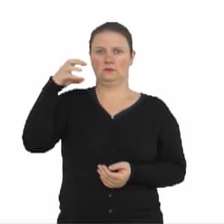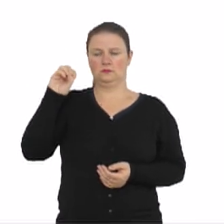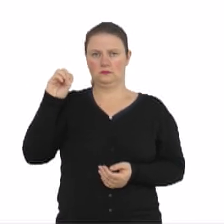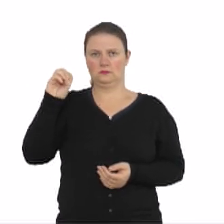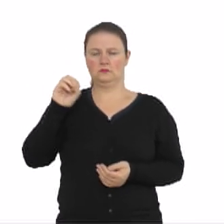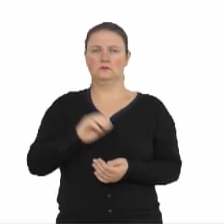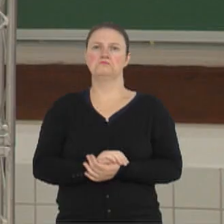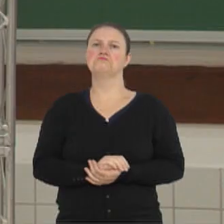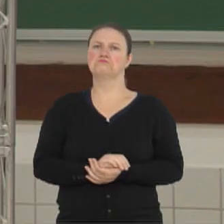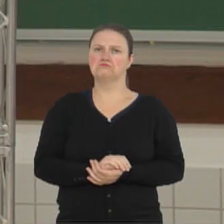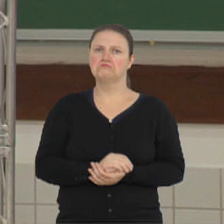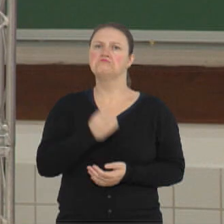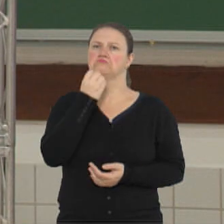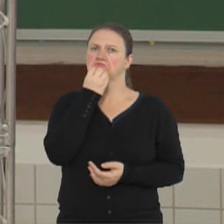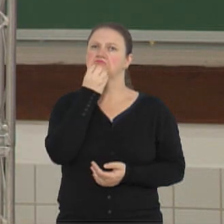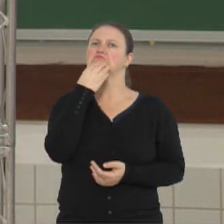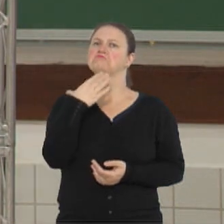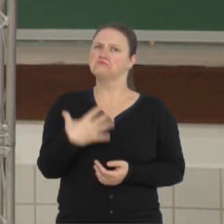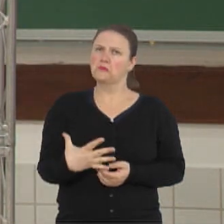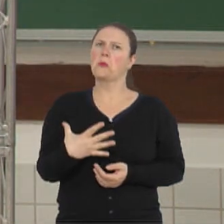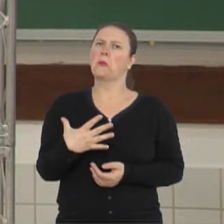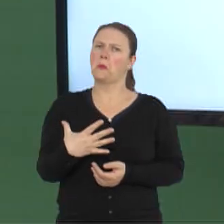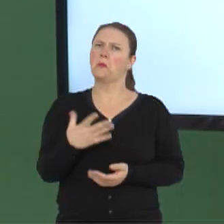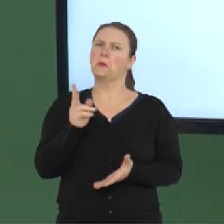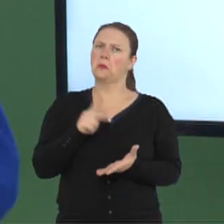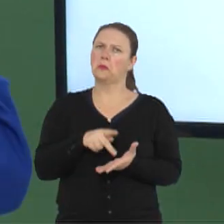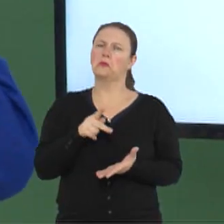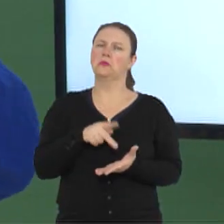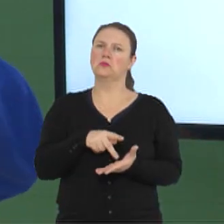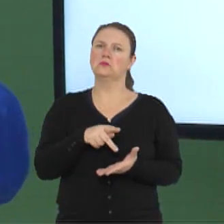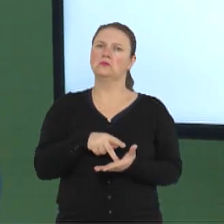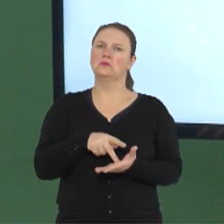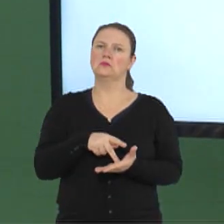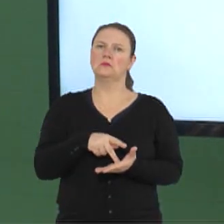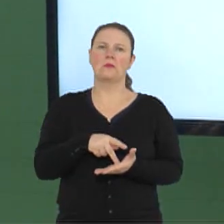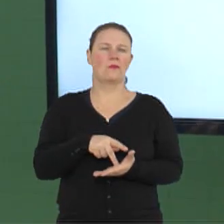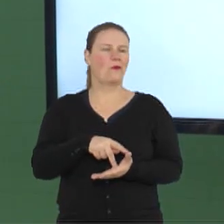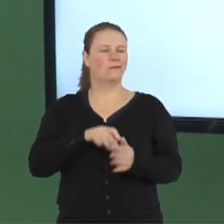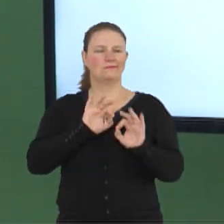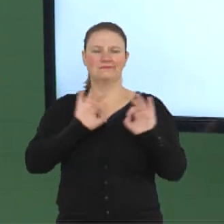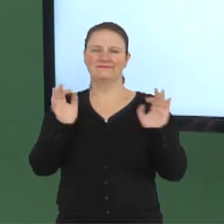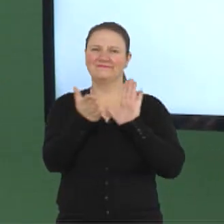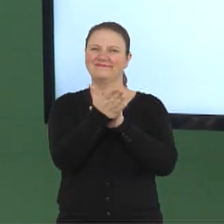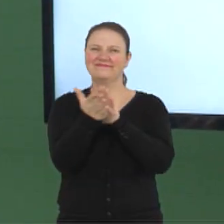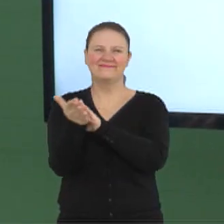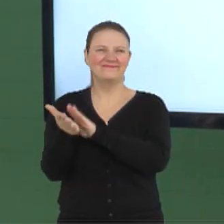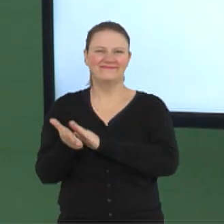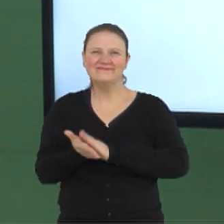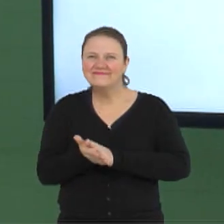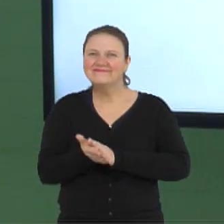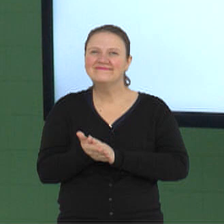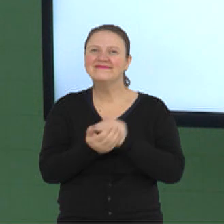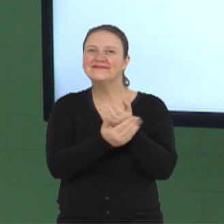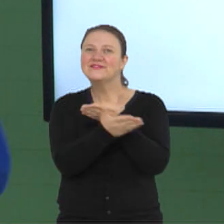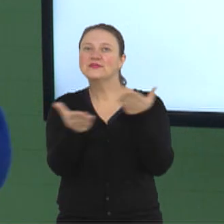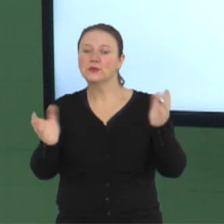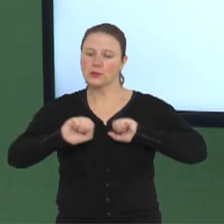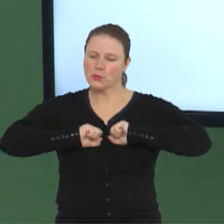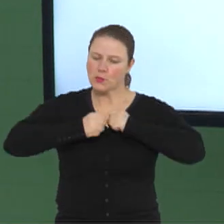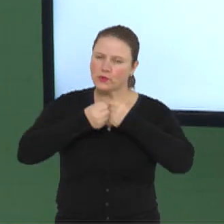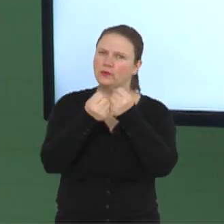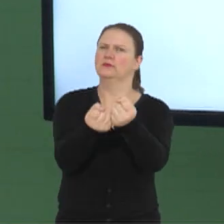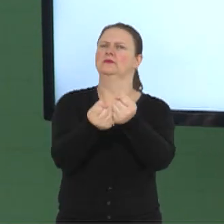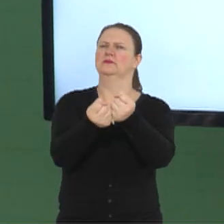30. Muito bem, 27 e 30. Show! Parabéns para vocês que estão se dedicando